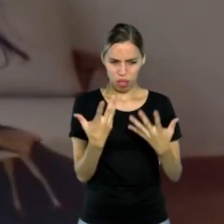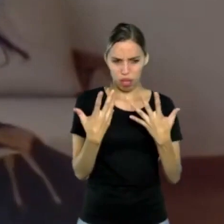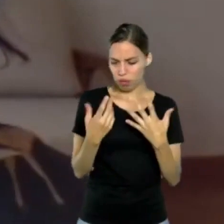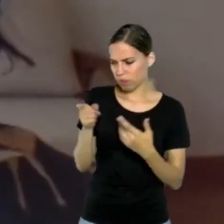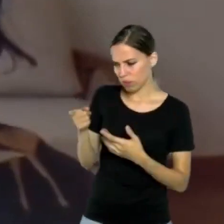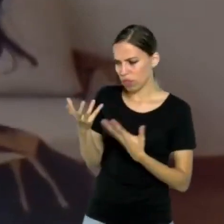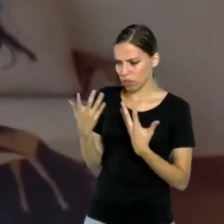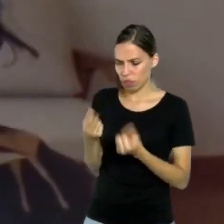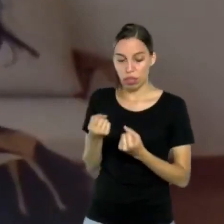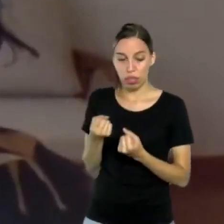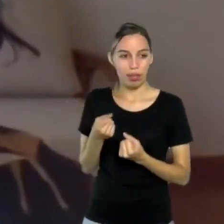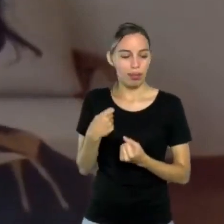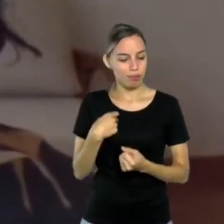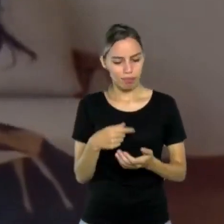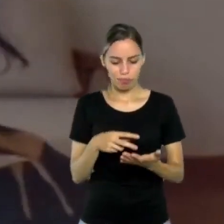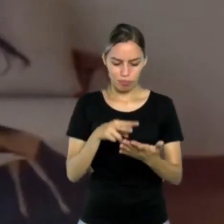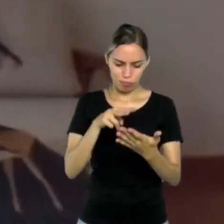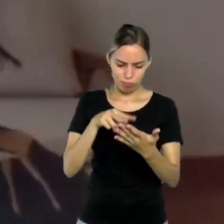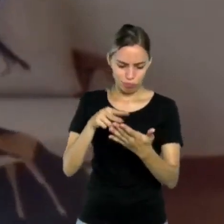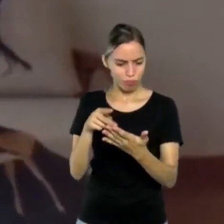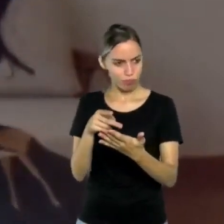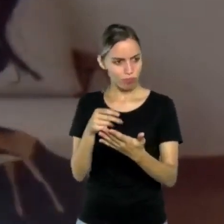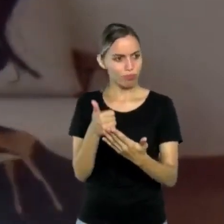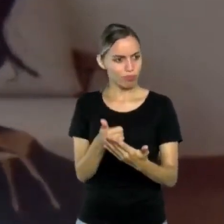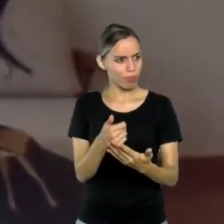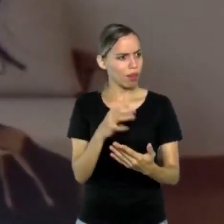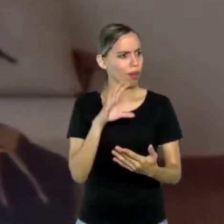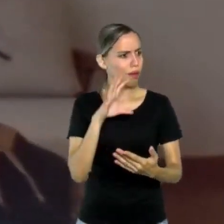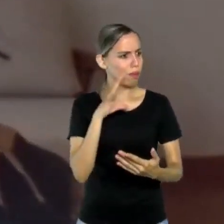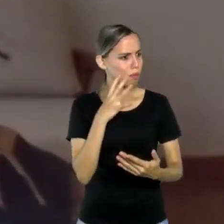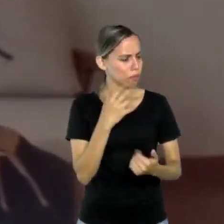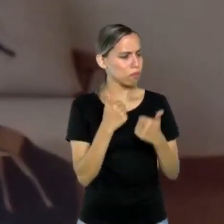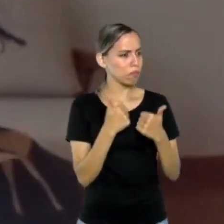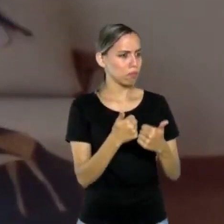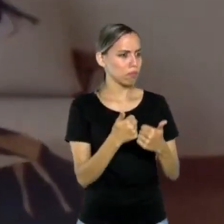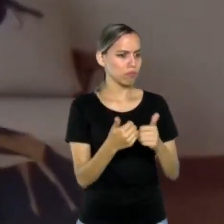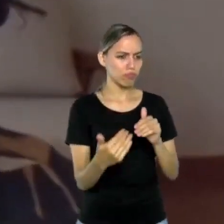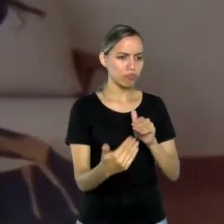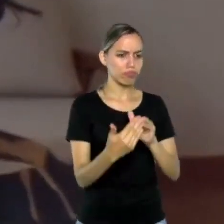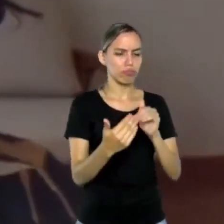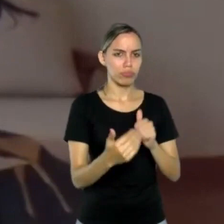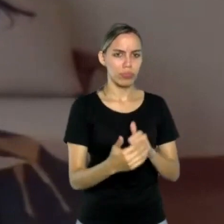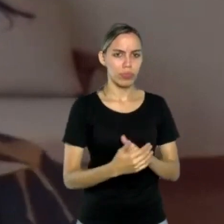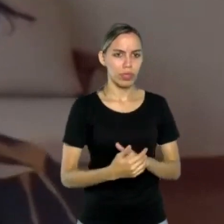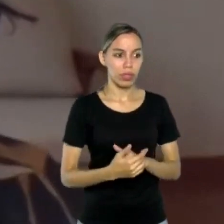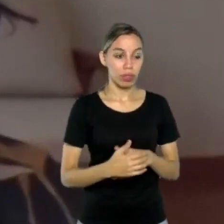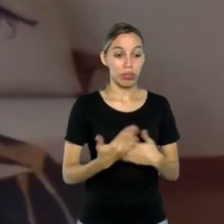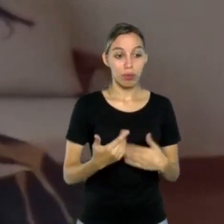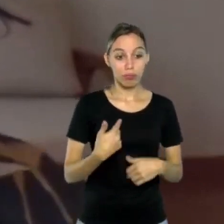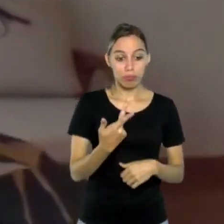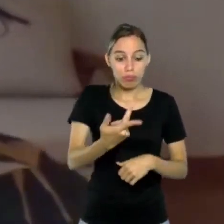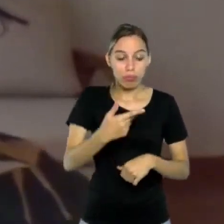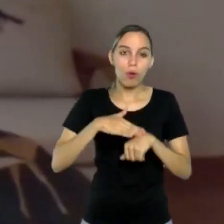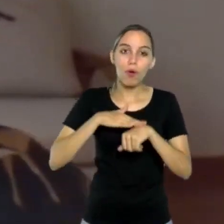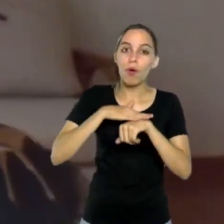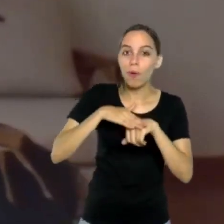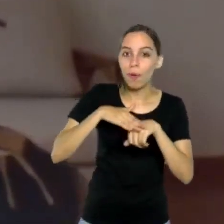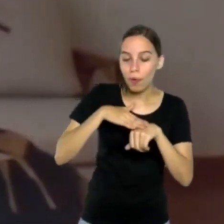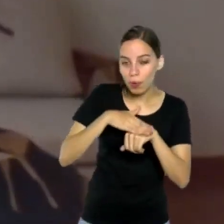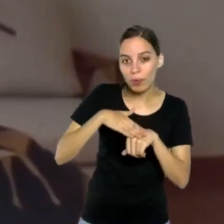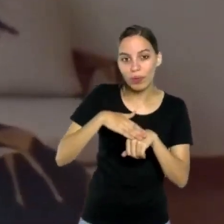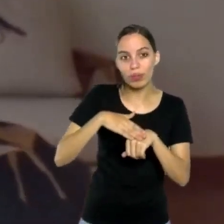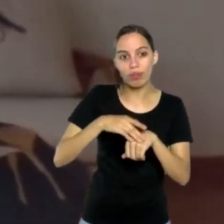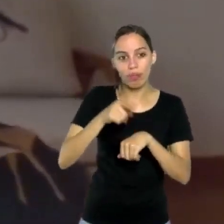em comum, e aí a gente começou uma conversa para ela produzir fotos especialmente para o livro, né? Eu acho que